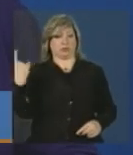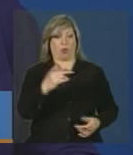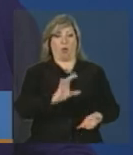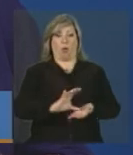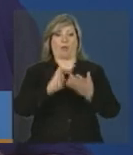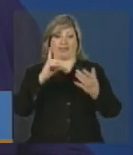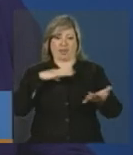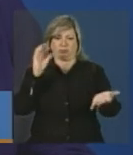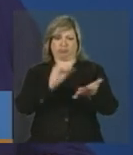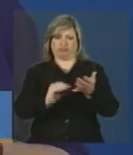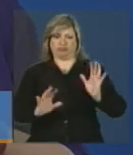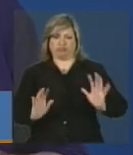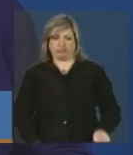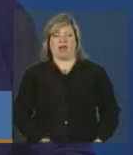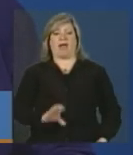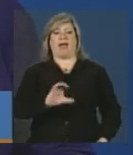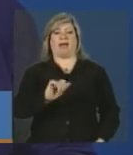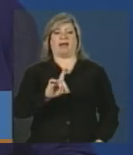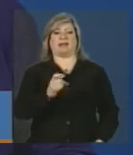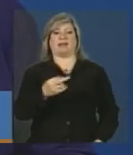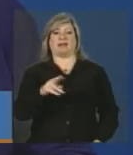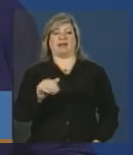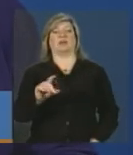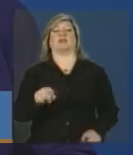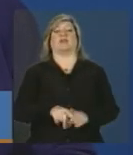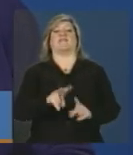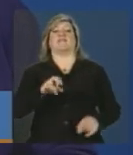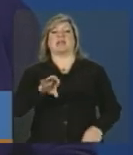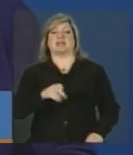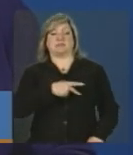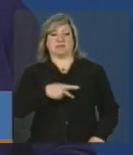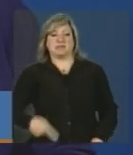lá cadastrados, o vice-presidente, o secretário executivo.